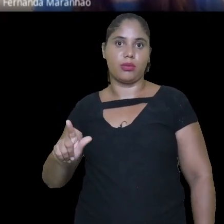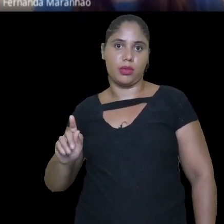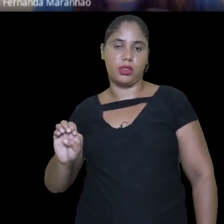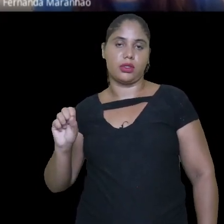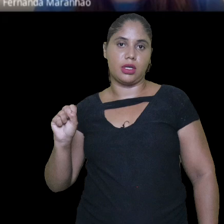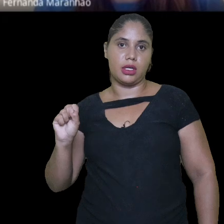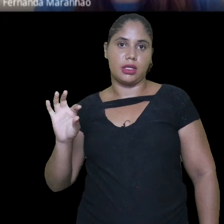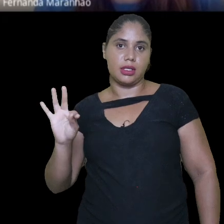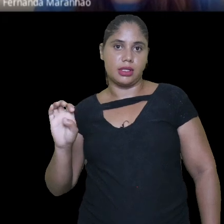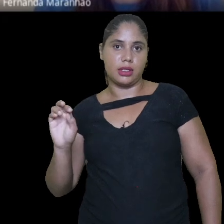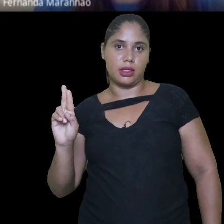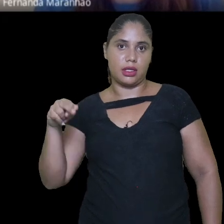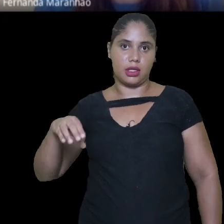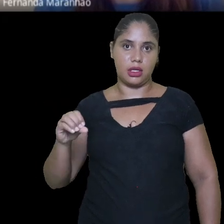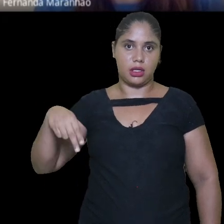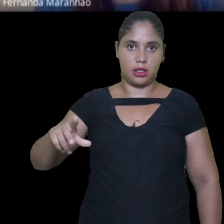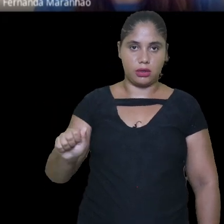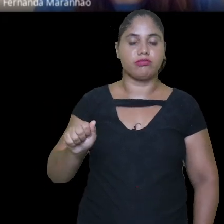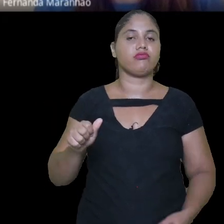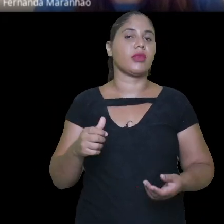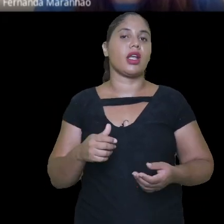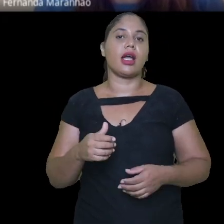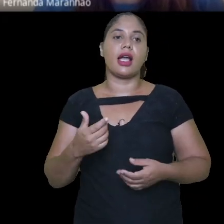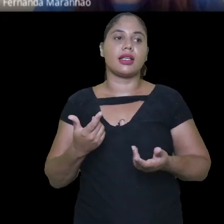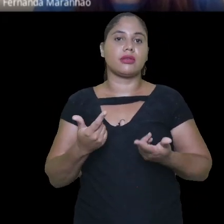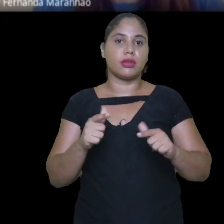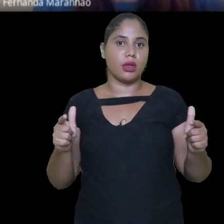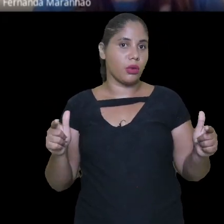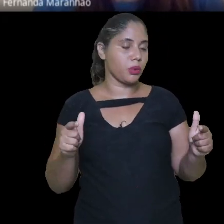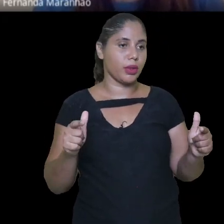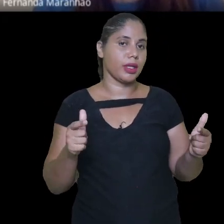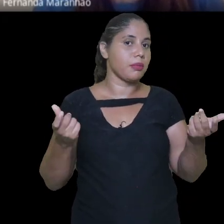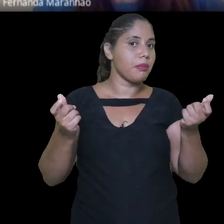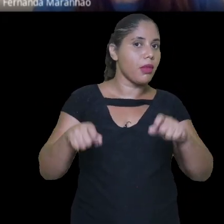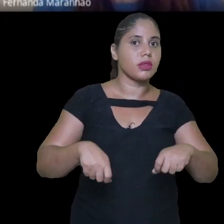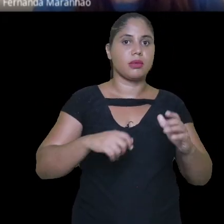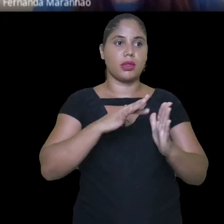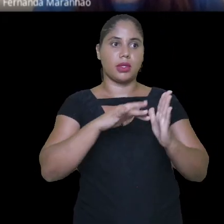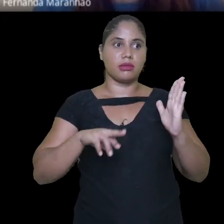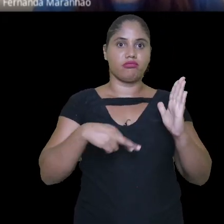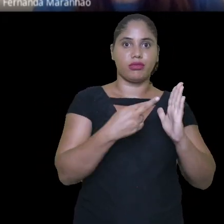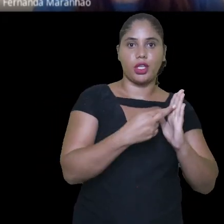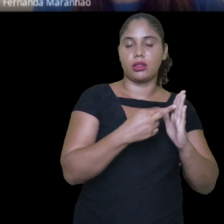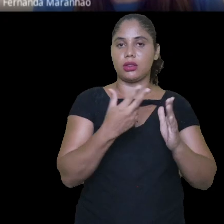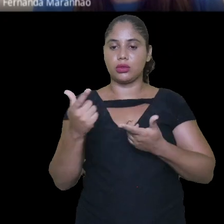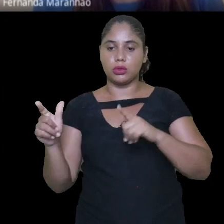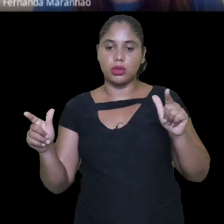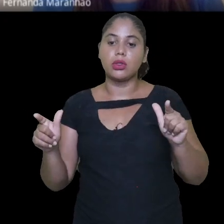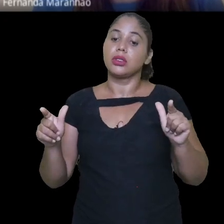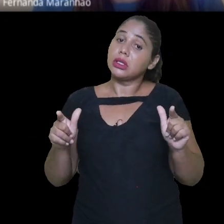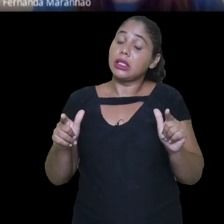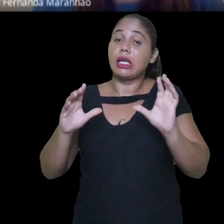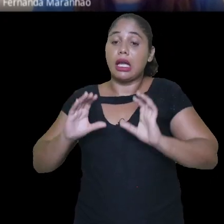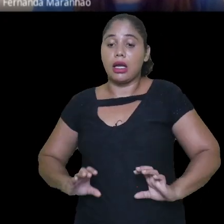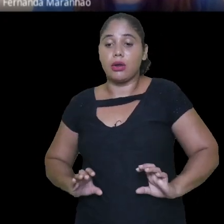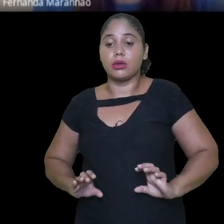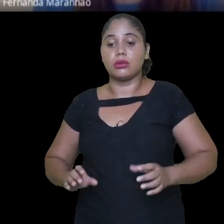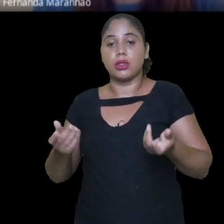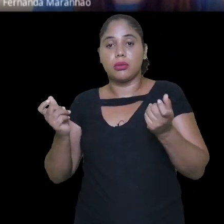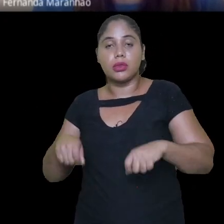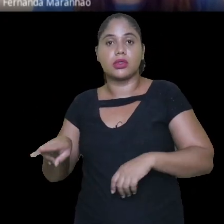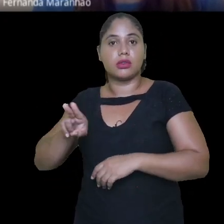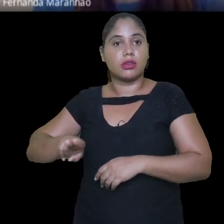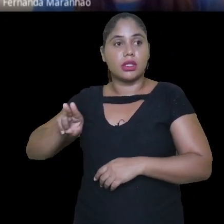está disponibilizada no momento baseada em evidências para essa paciente. Caso ela entre em trabalho de parto prematuro, está recomendado tirar os pontos